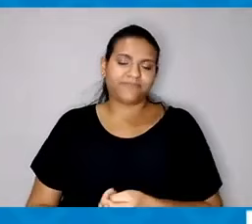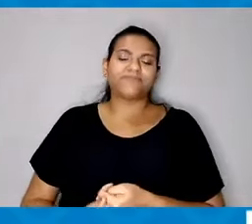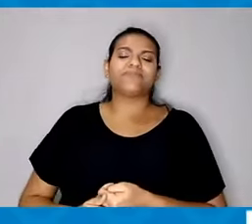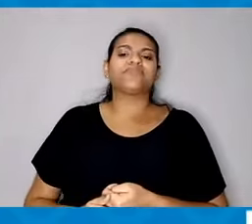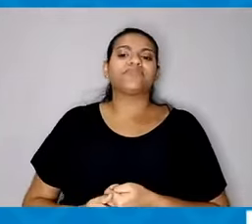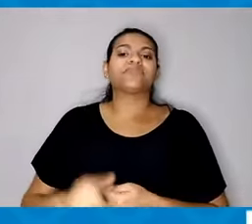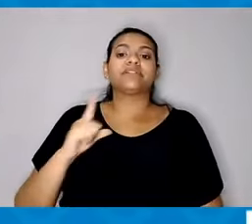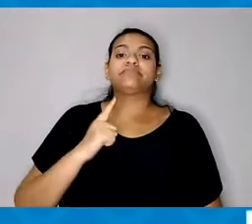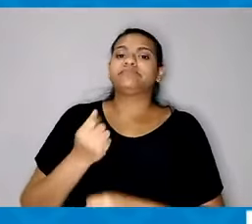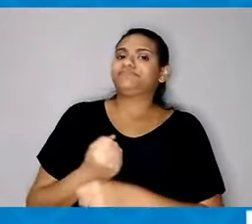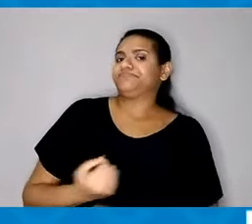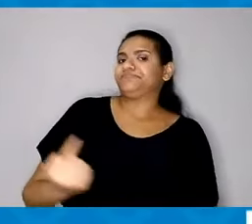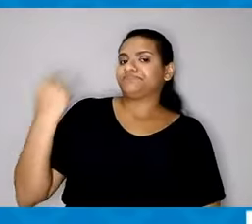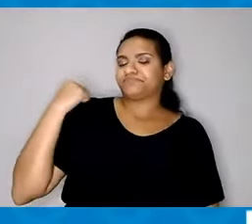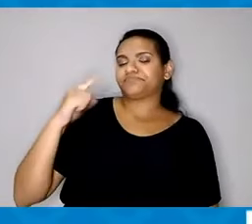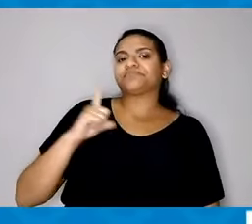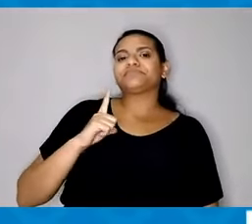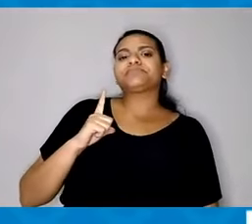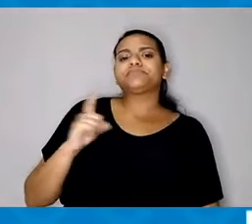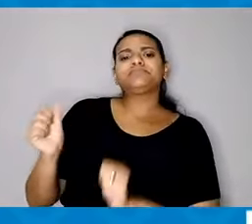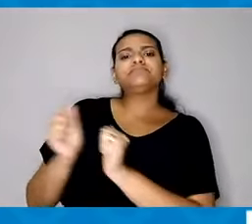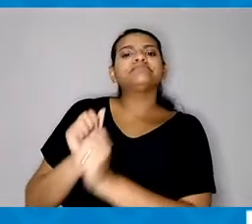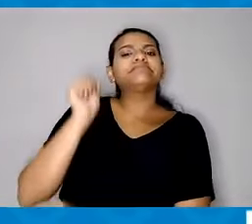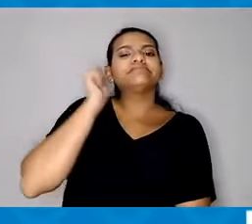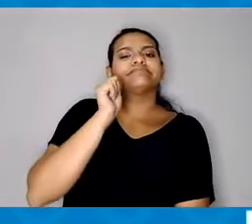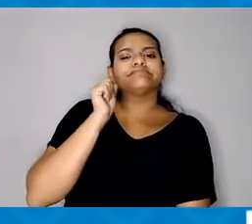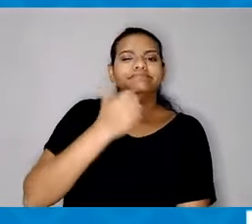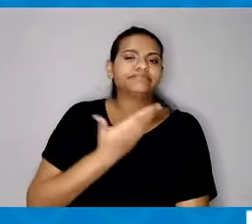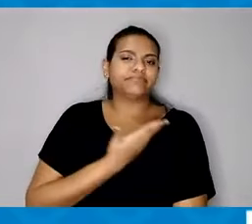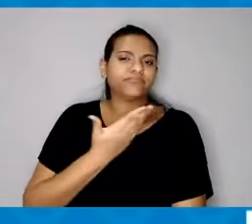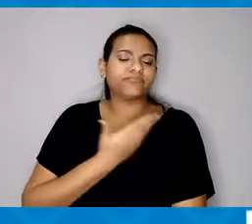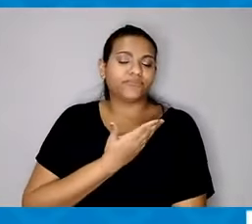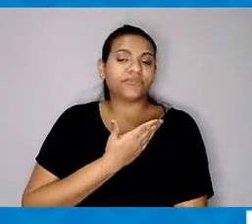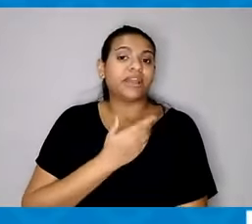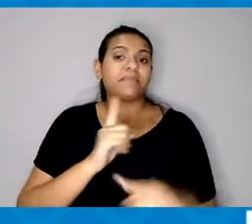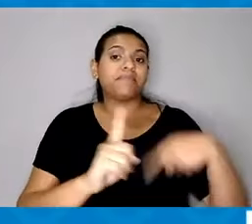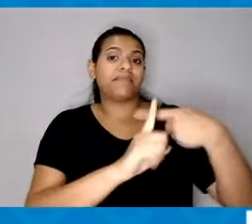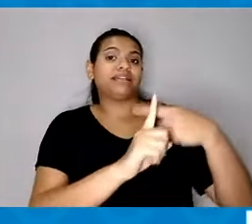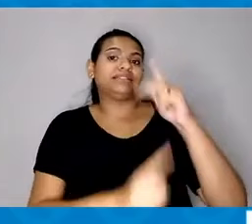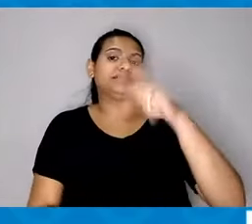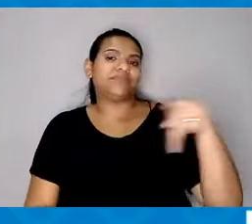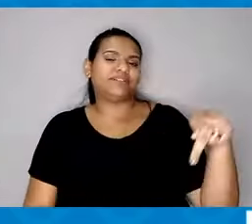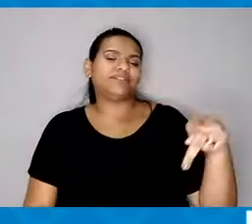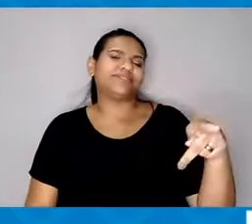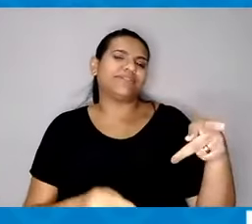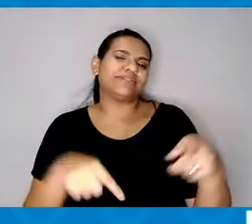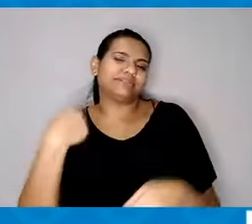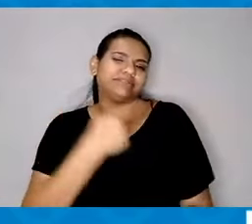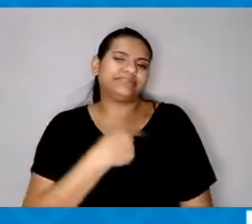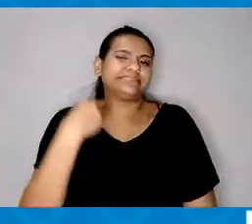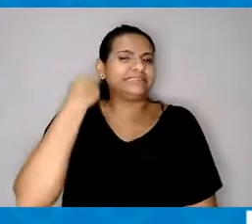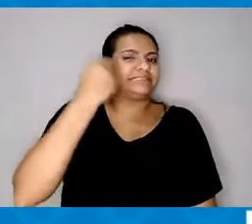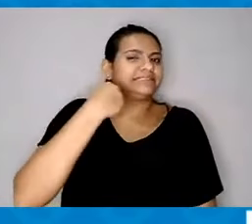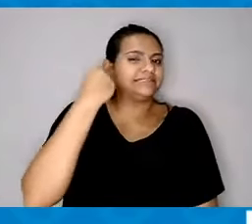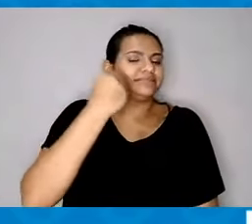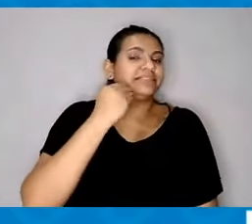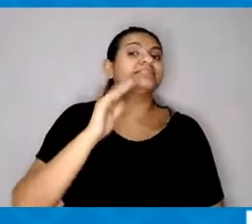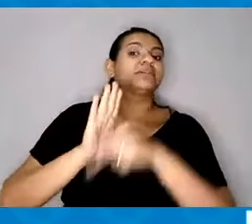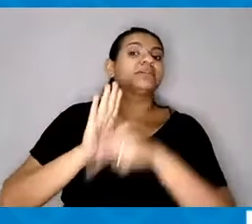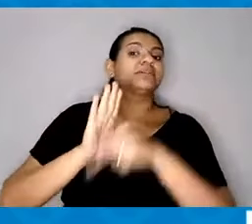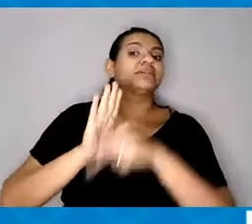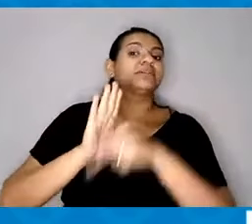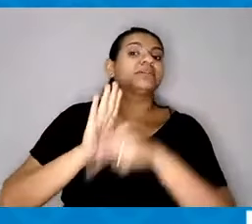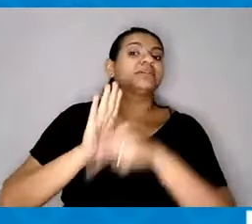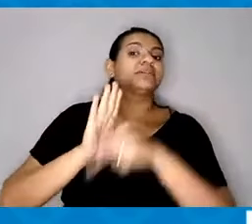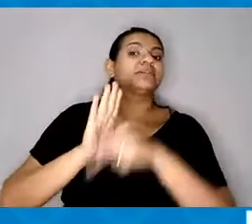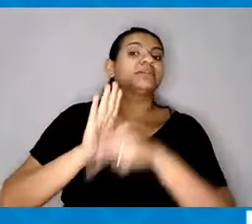orientador, fizemos parte do projeto Respostas para o Amanhã. E agora eu vou contar um pouquinho como foi essa experiência. De alguns anos para cá, temos visto